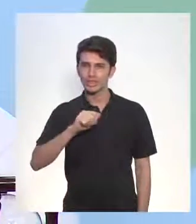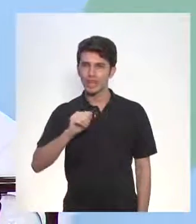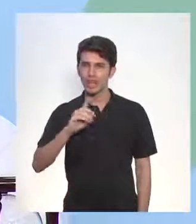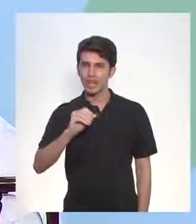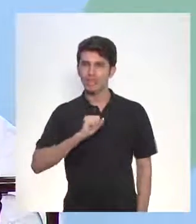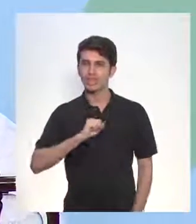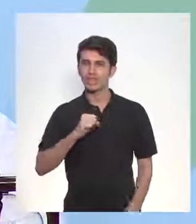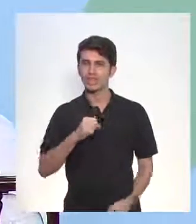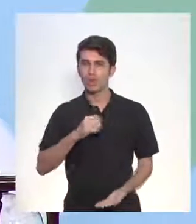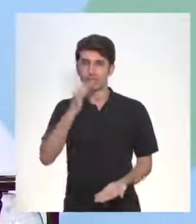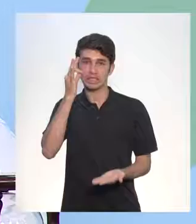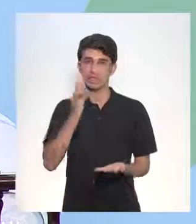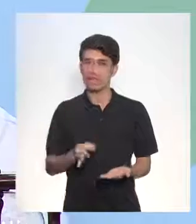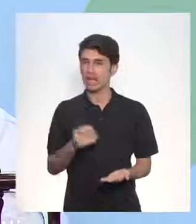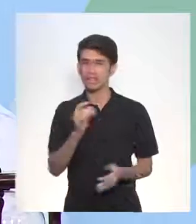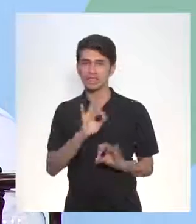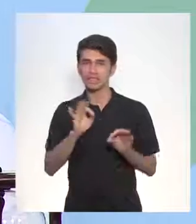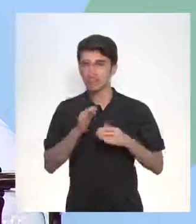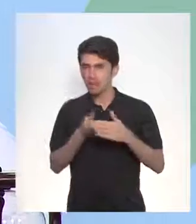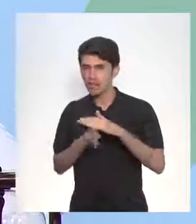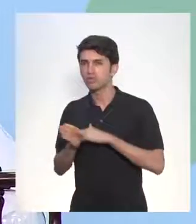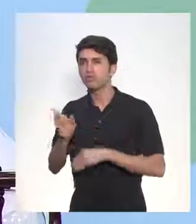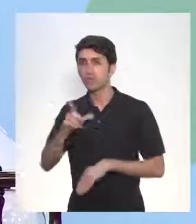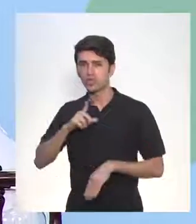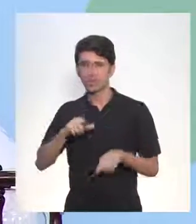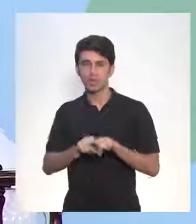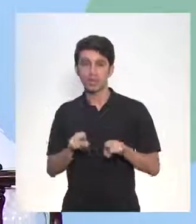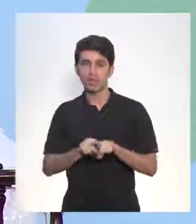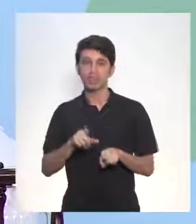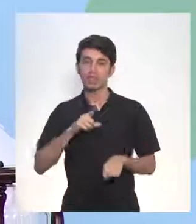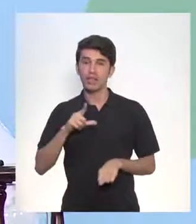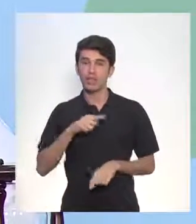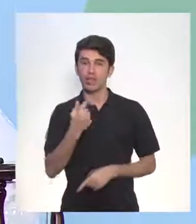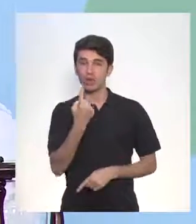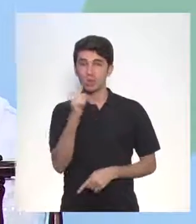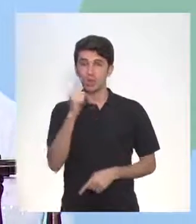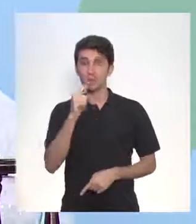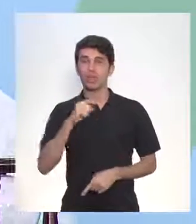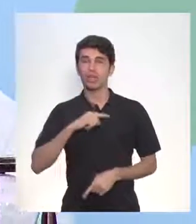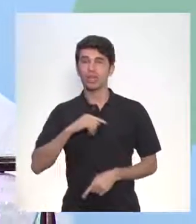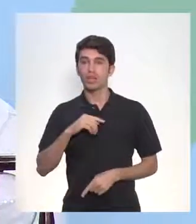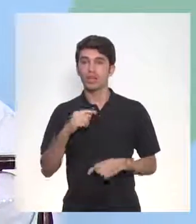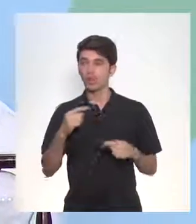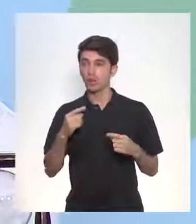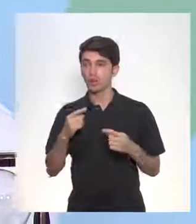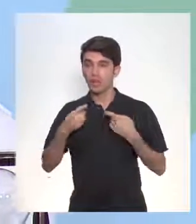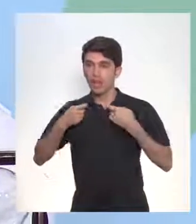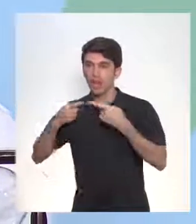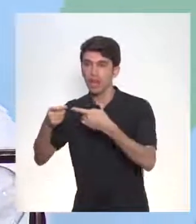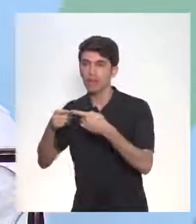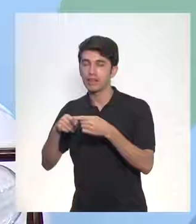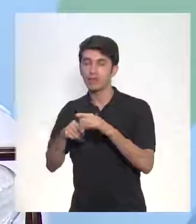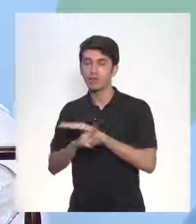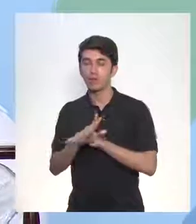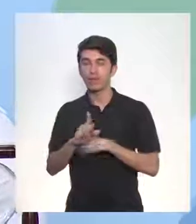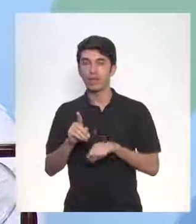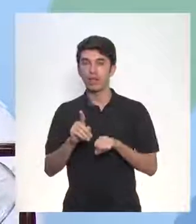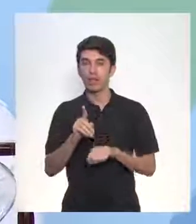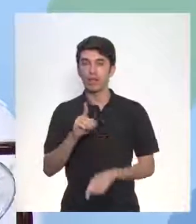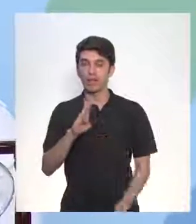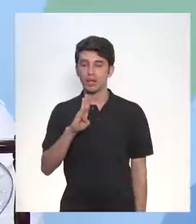foram cruzadas não oficiais. Tivemos uma curiosa cruzada dos mendigos, que foi uma cruzada criada por um